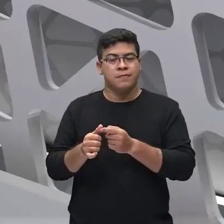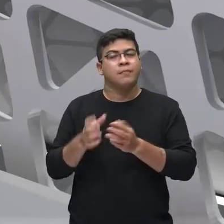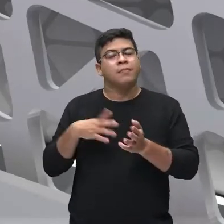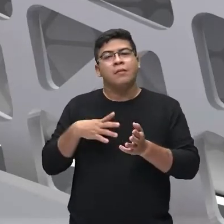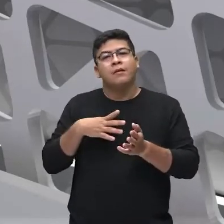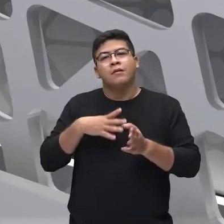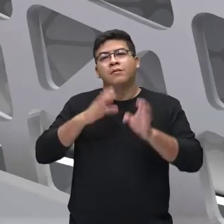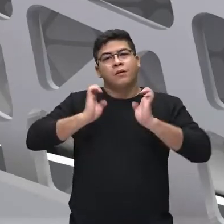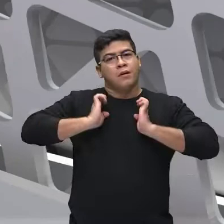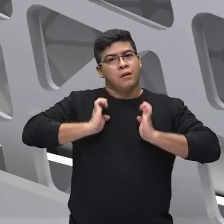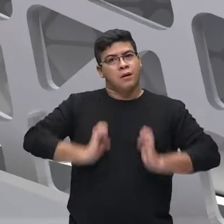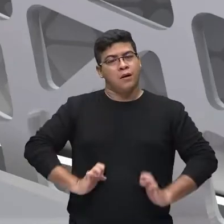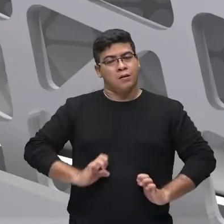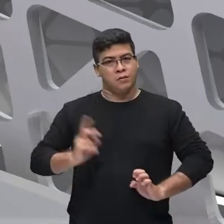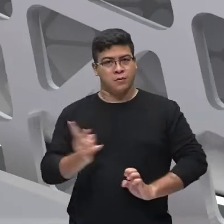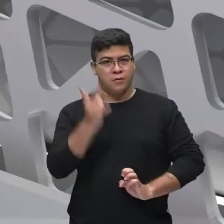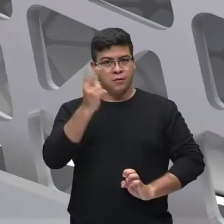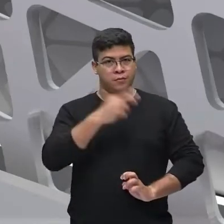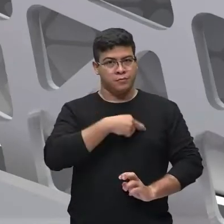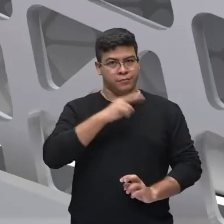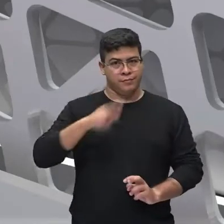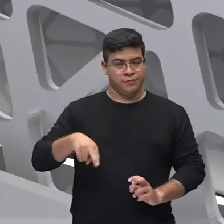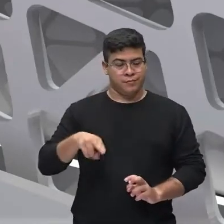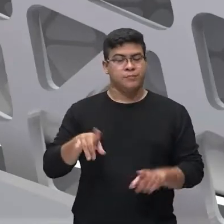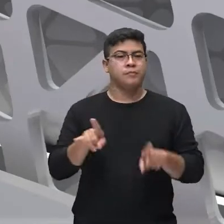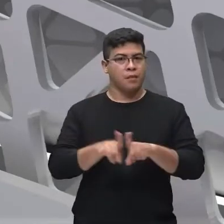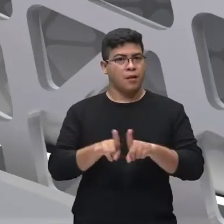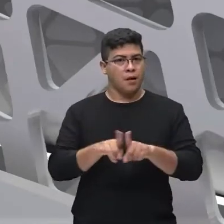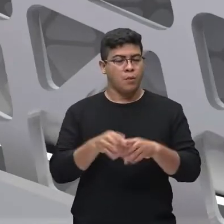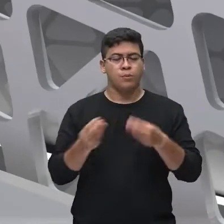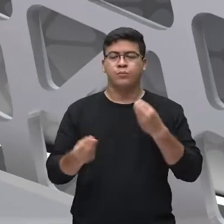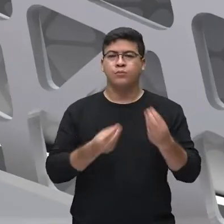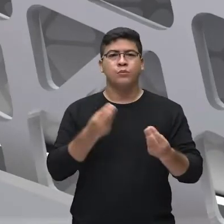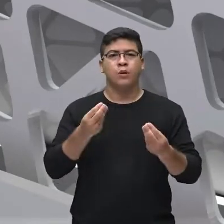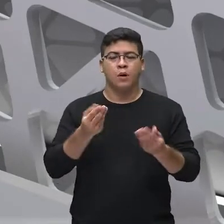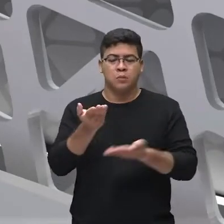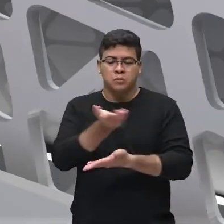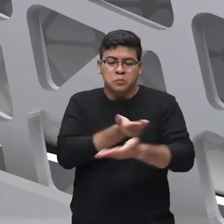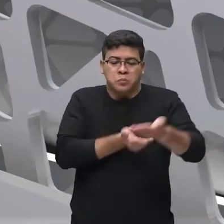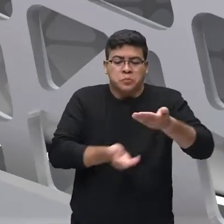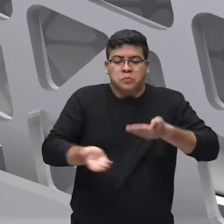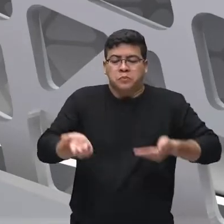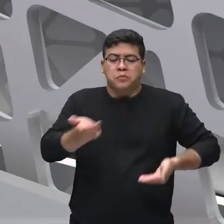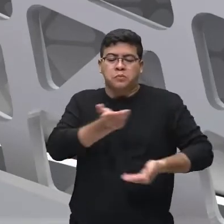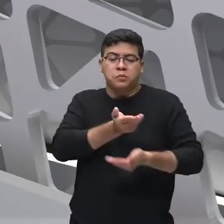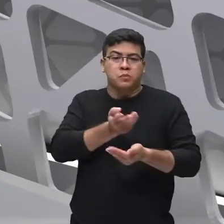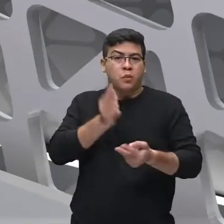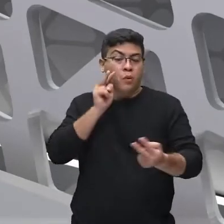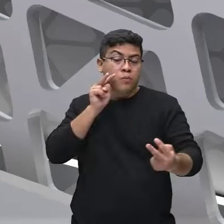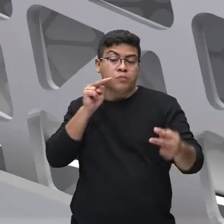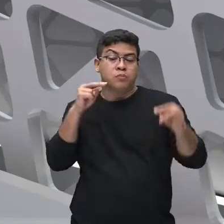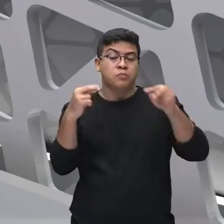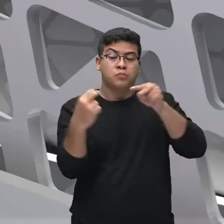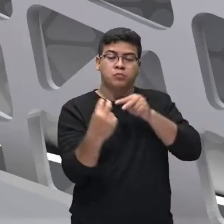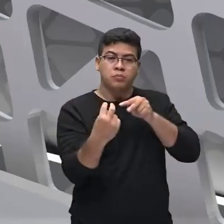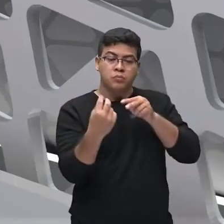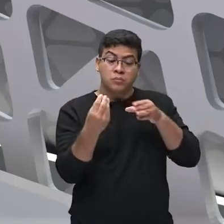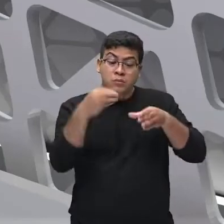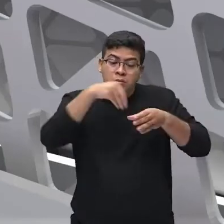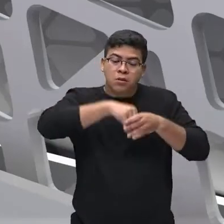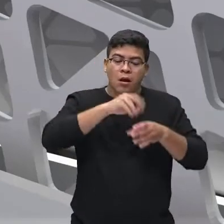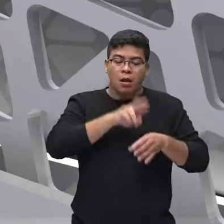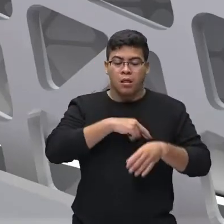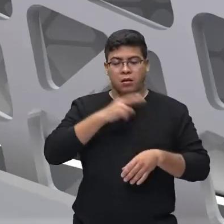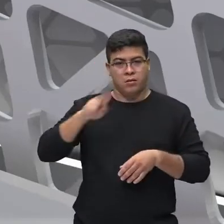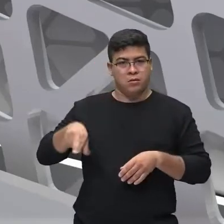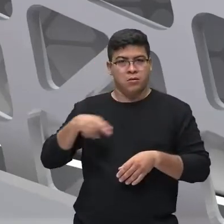valores éticos e valores religiosos. Como é que esses valores são olhados no campo religioso.